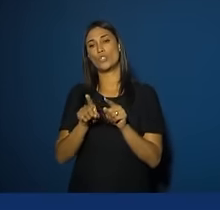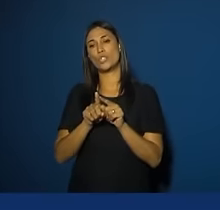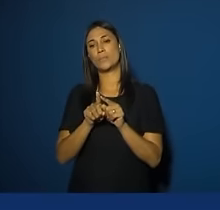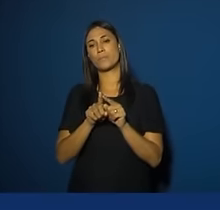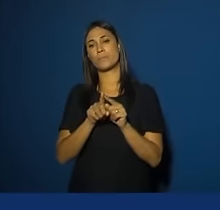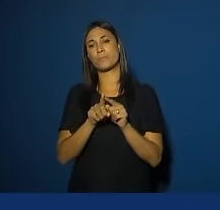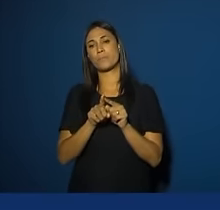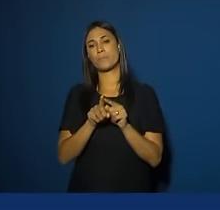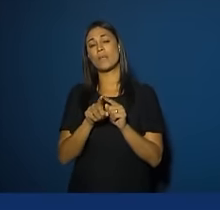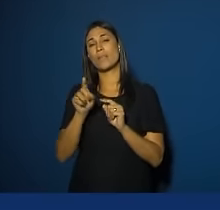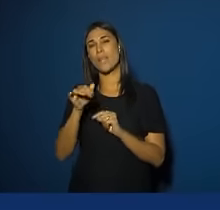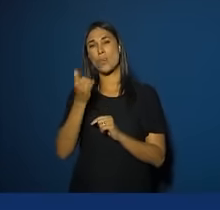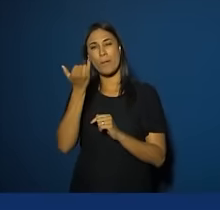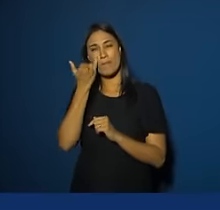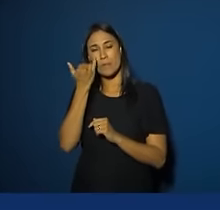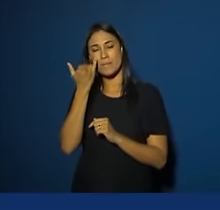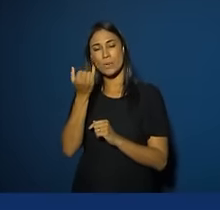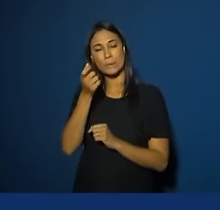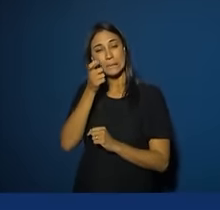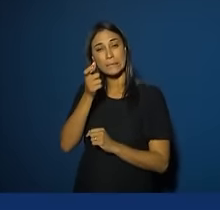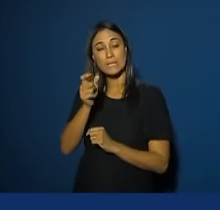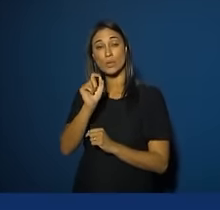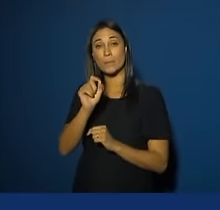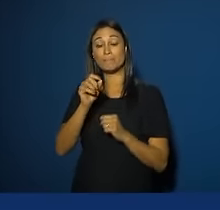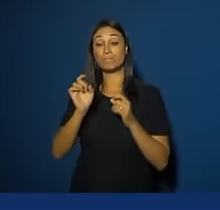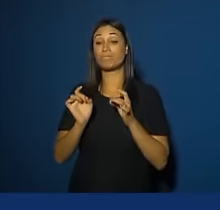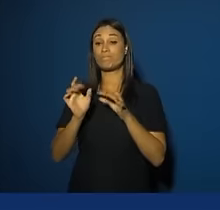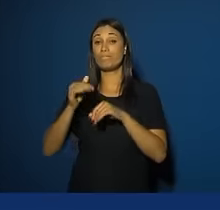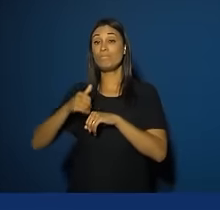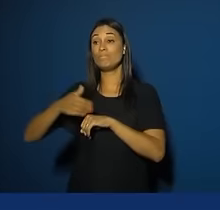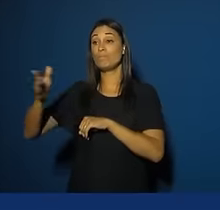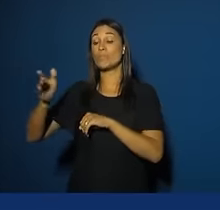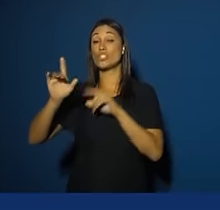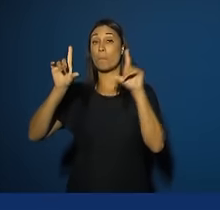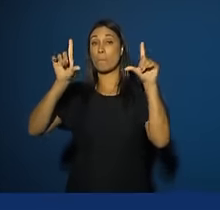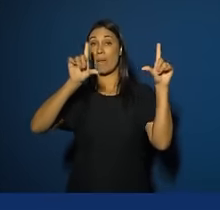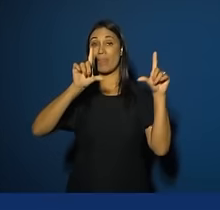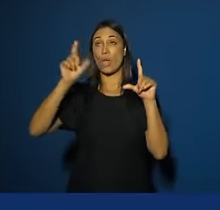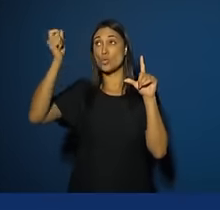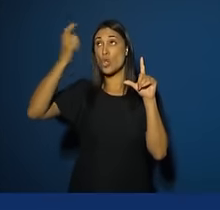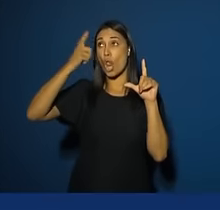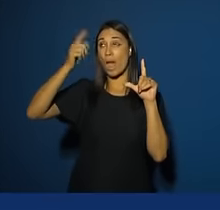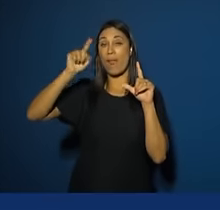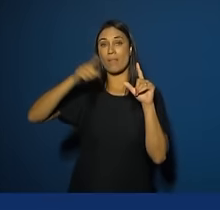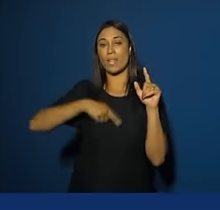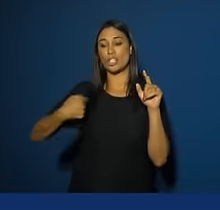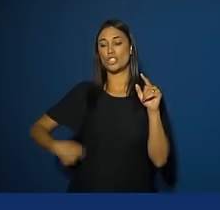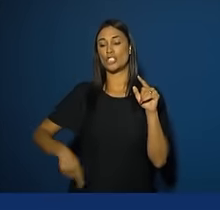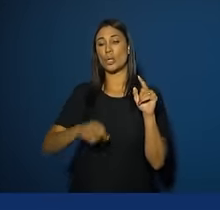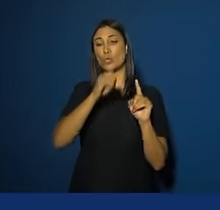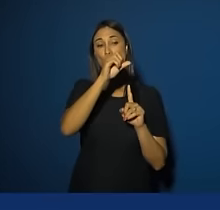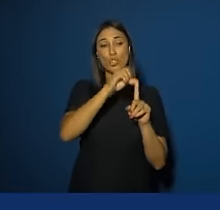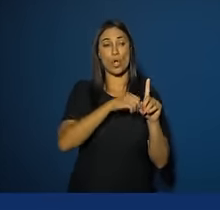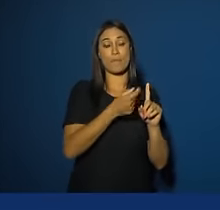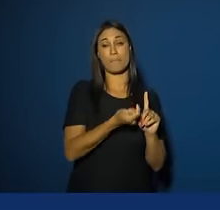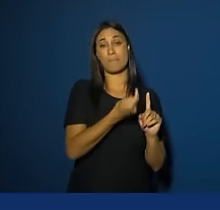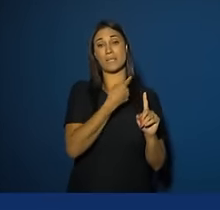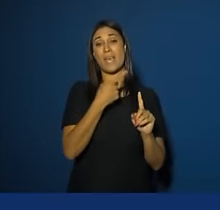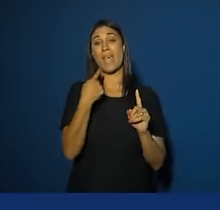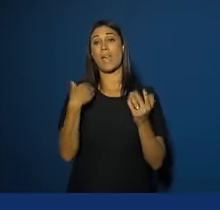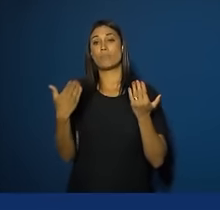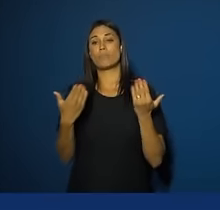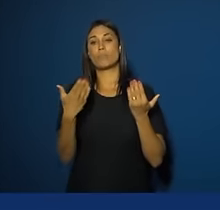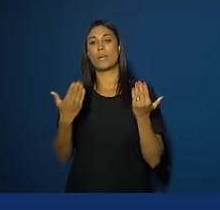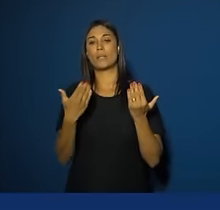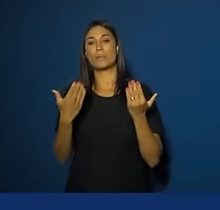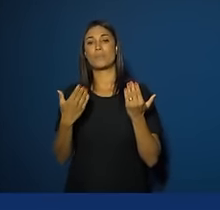renováveis. Né? Aliás, um dado interessante, eu li outro dia, a exportação de painéis solares da China nos primeiros 9 meses do ano passado é maior do que todo o estoque de painel solar dos Estados